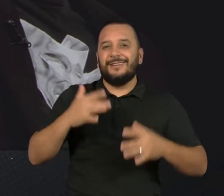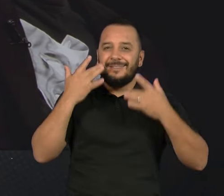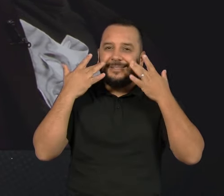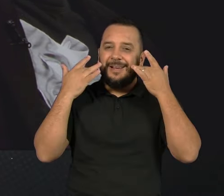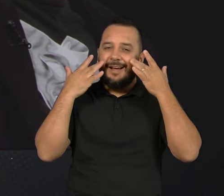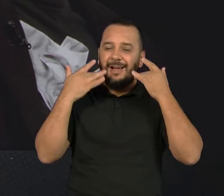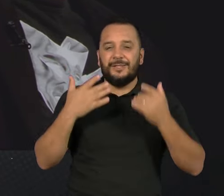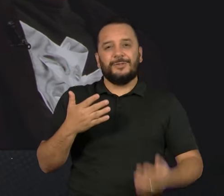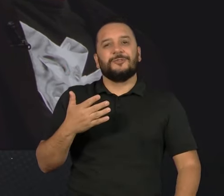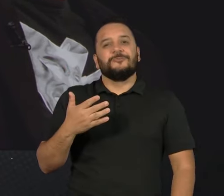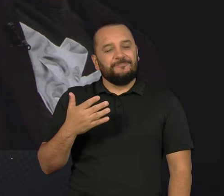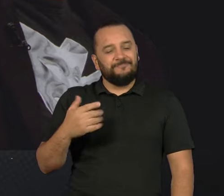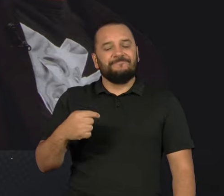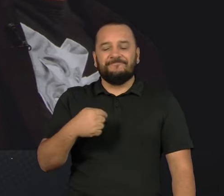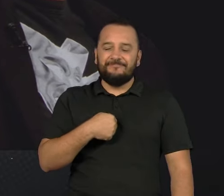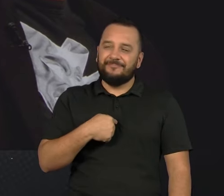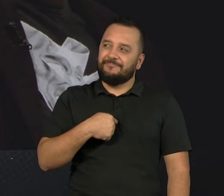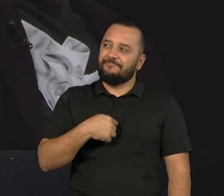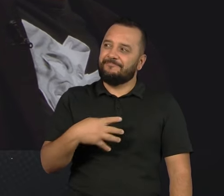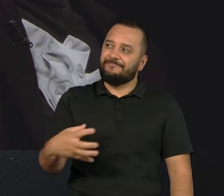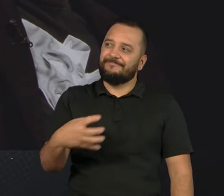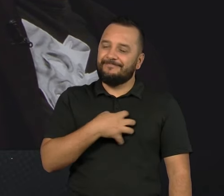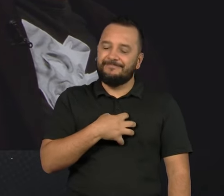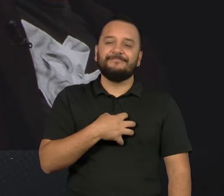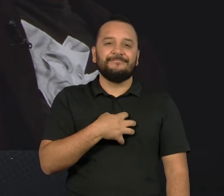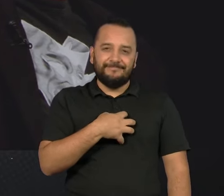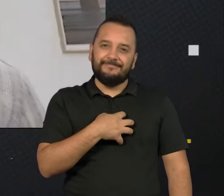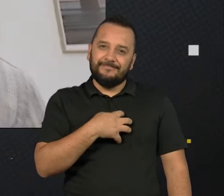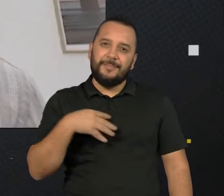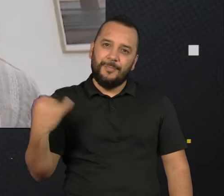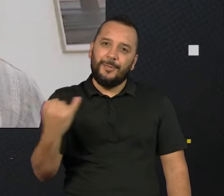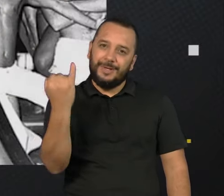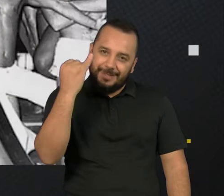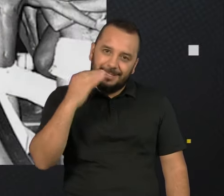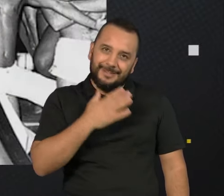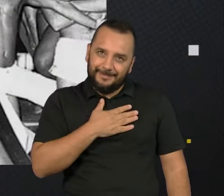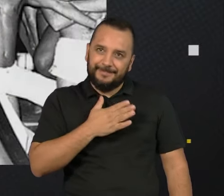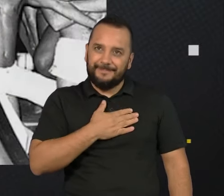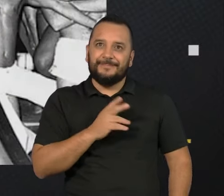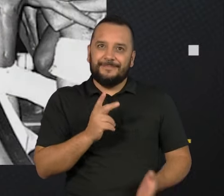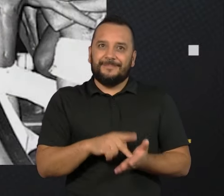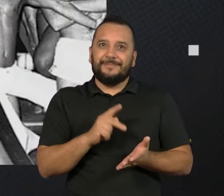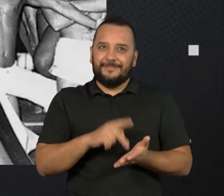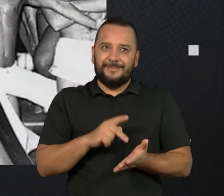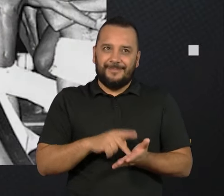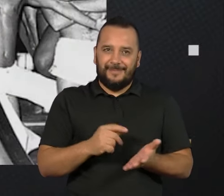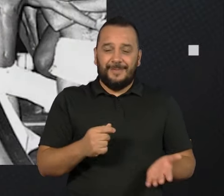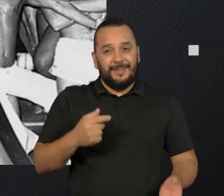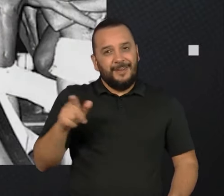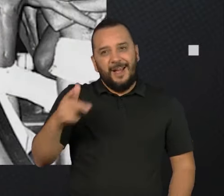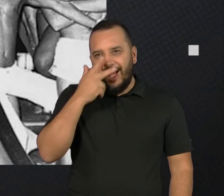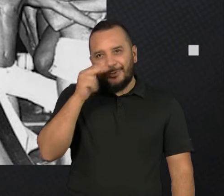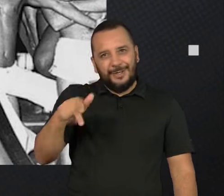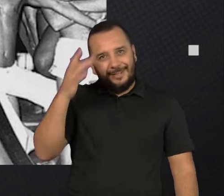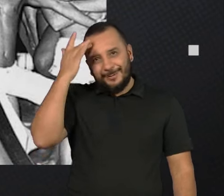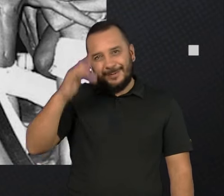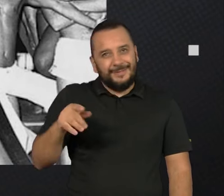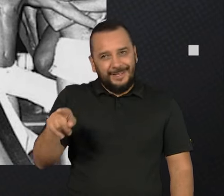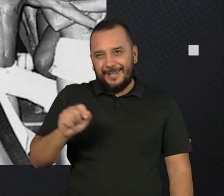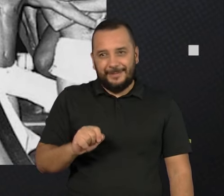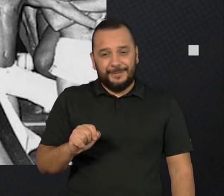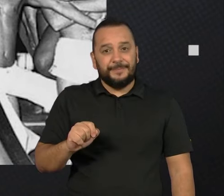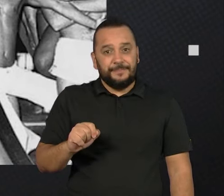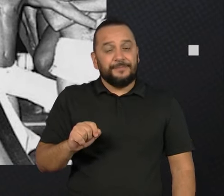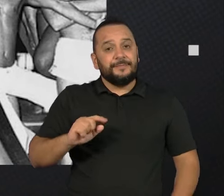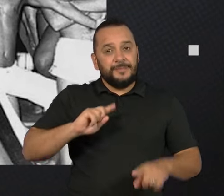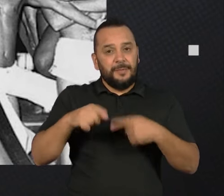aquilo foi muito importante para mim. Acho que ele nem sabe disso. Nos